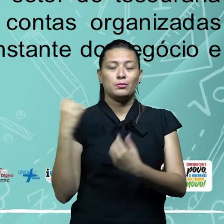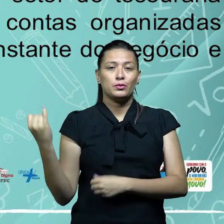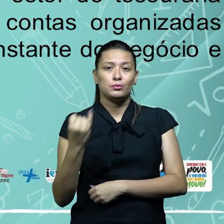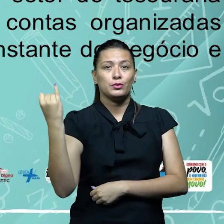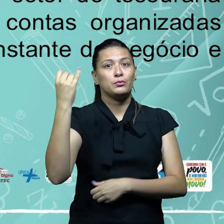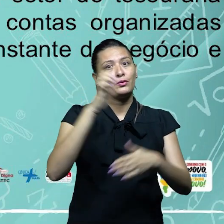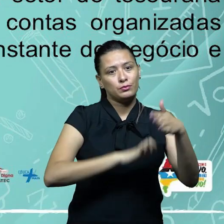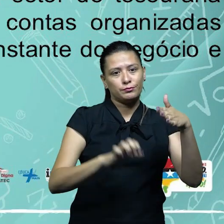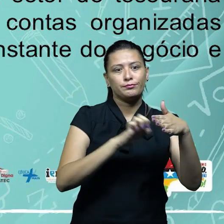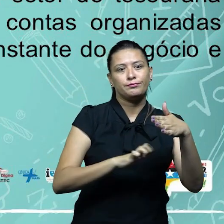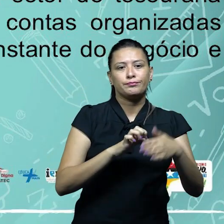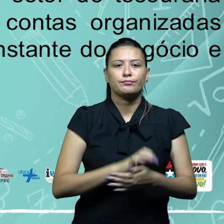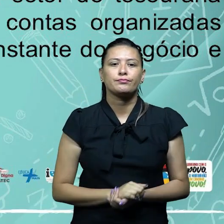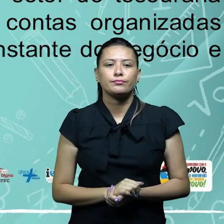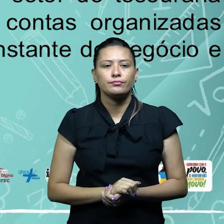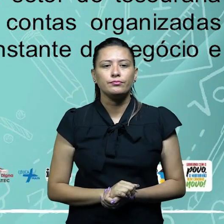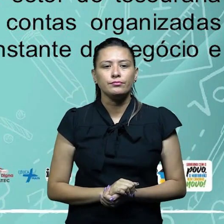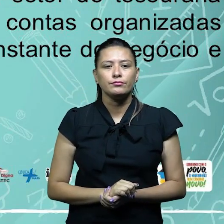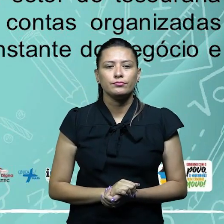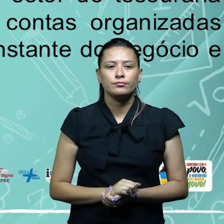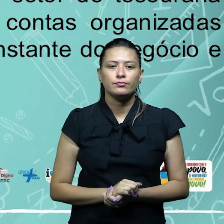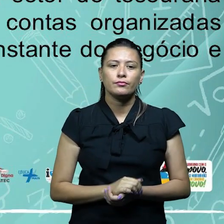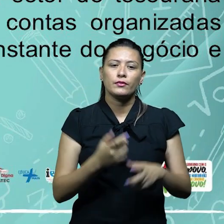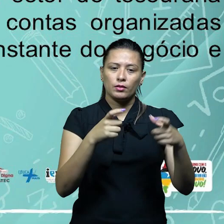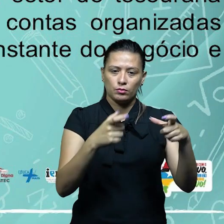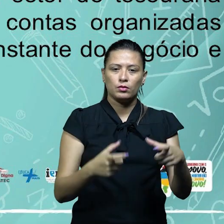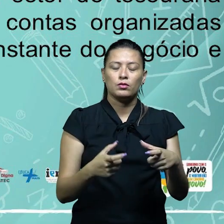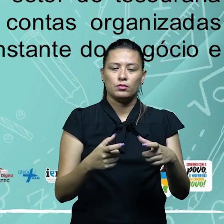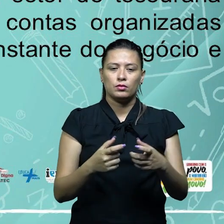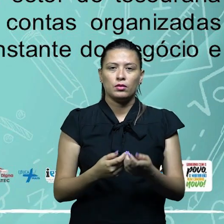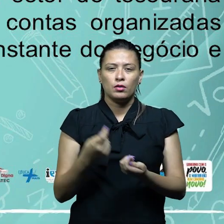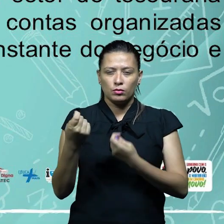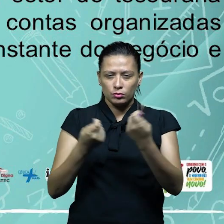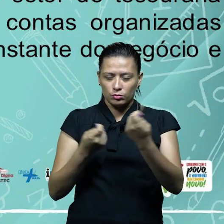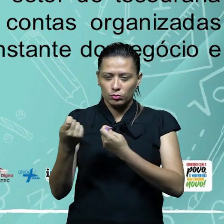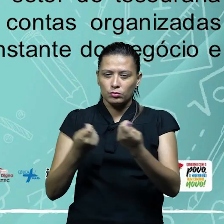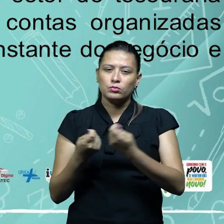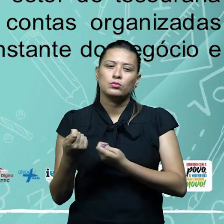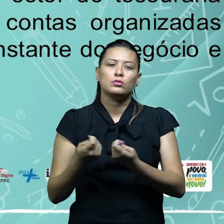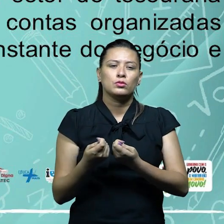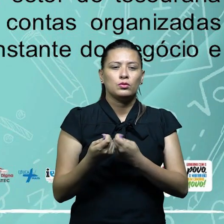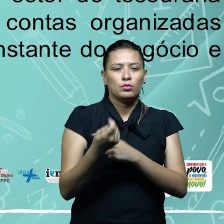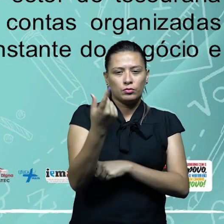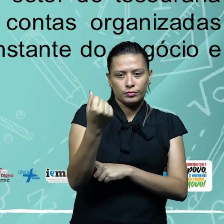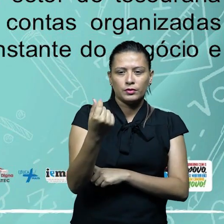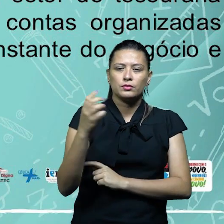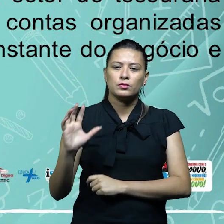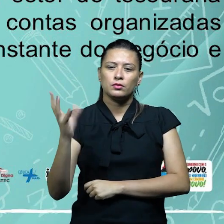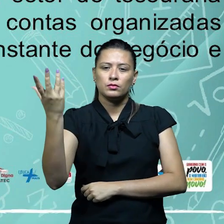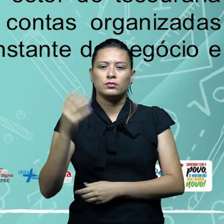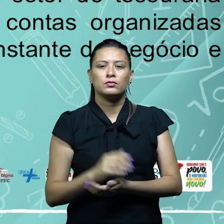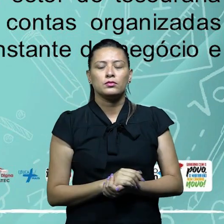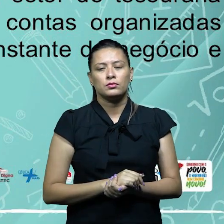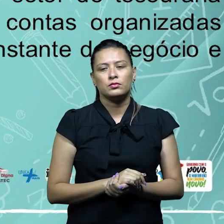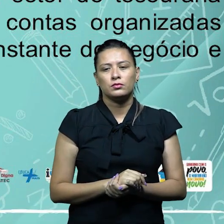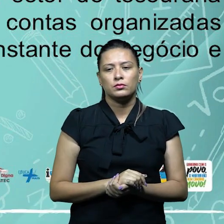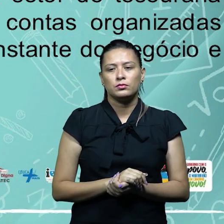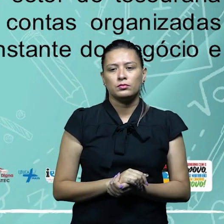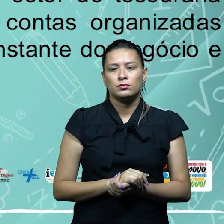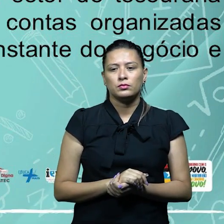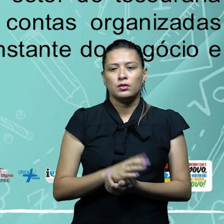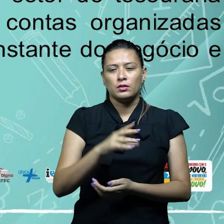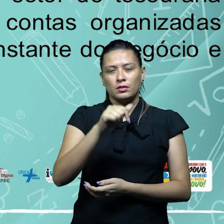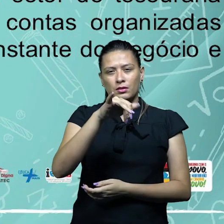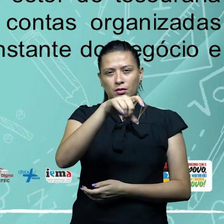Aqui é onde o controle financeiro acontece, tá? Fluxo de caixa e plano de contas são alguns, não são todos, são